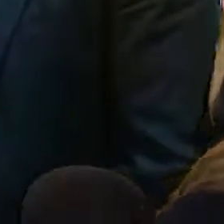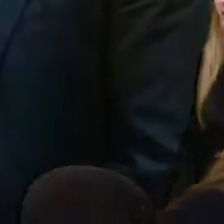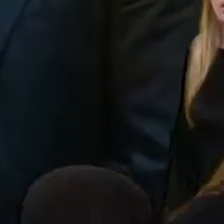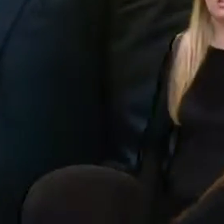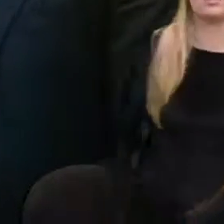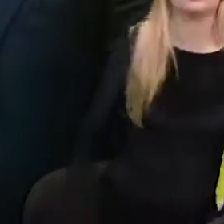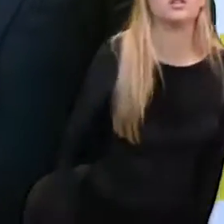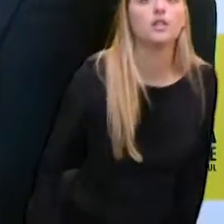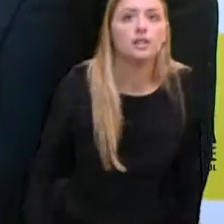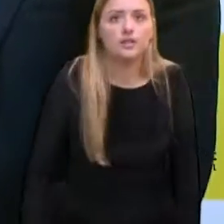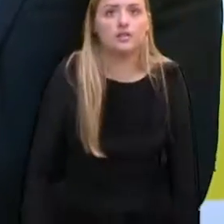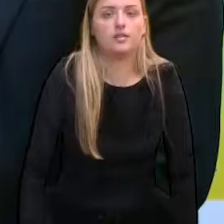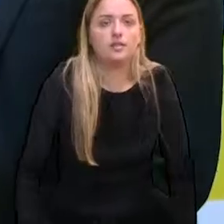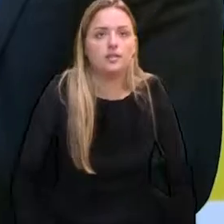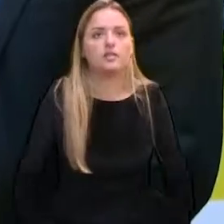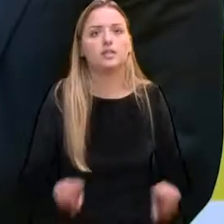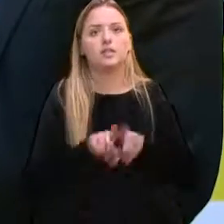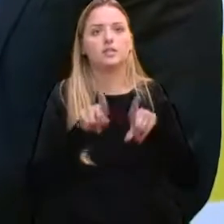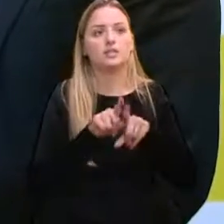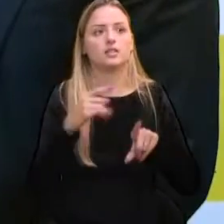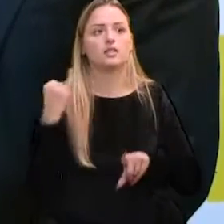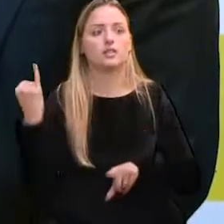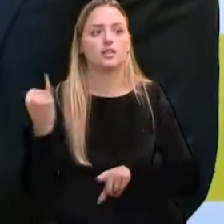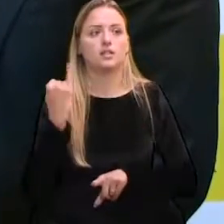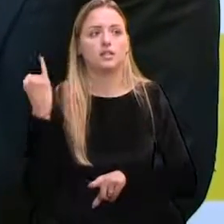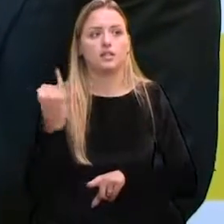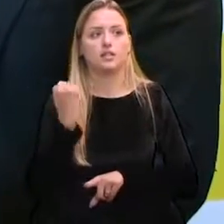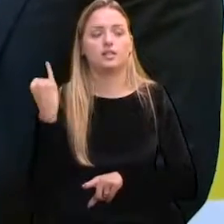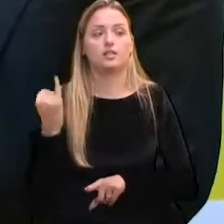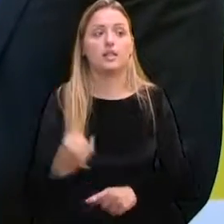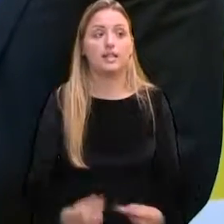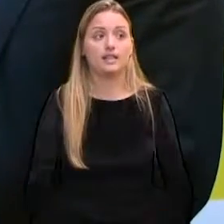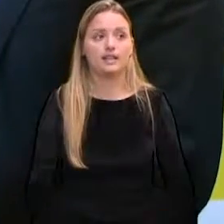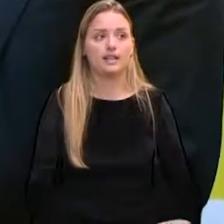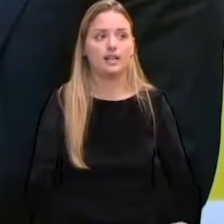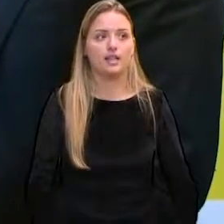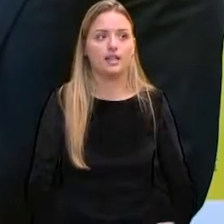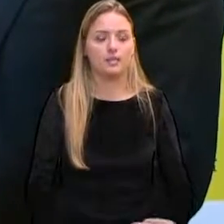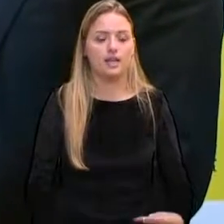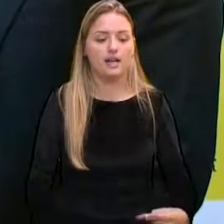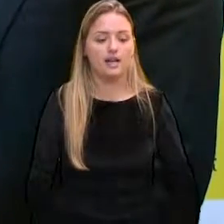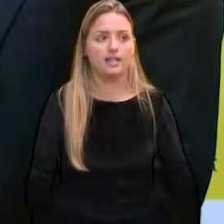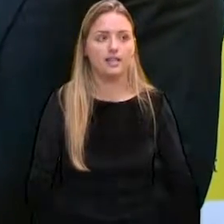Câmara, também é importante ressaltar isso. O que o senhor apresentou e quais